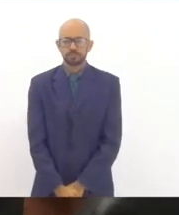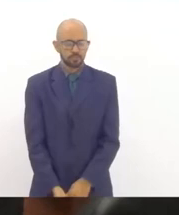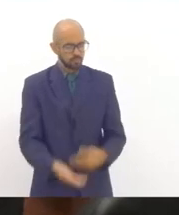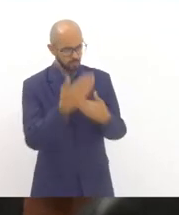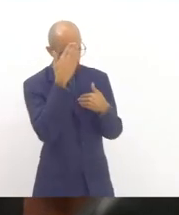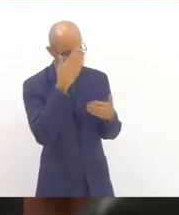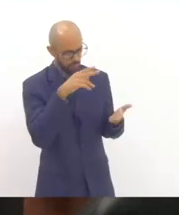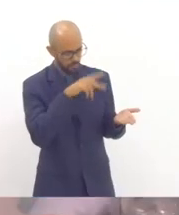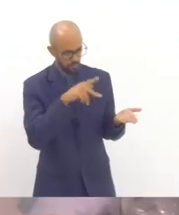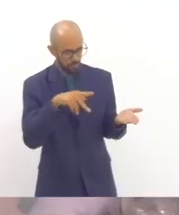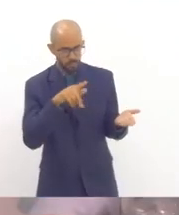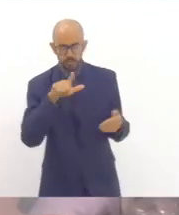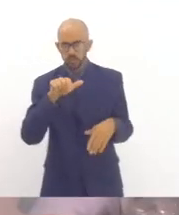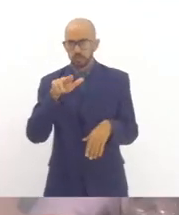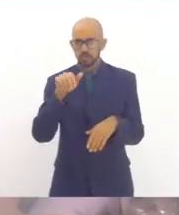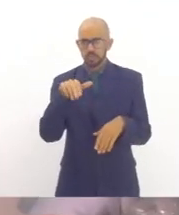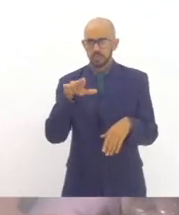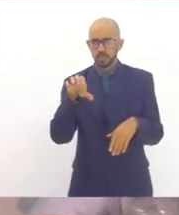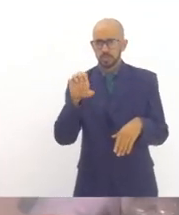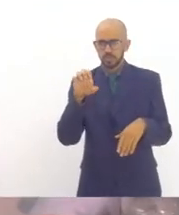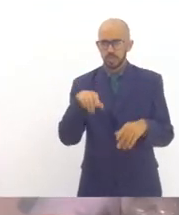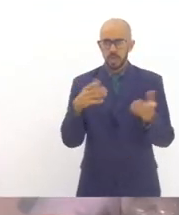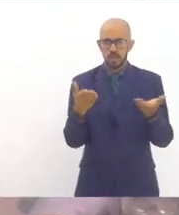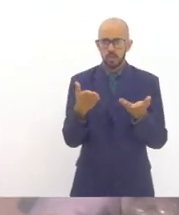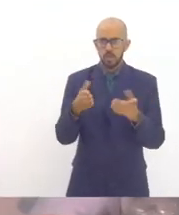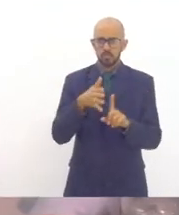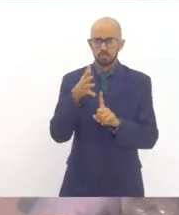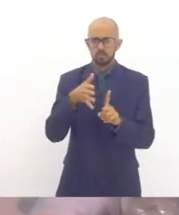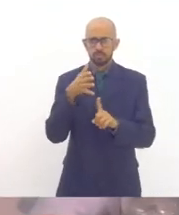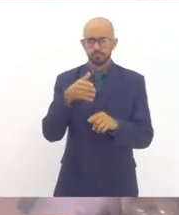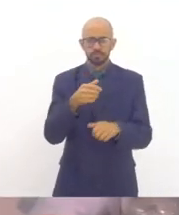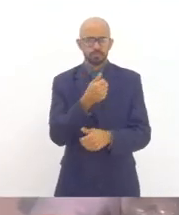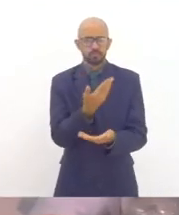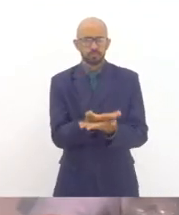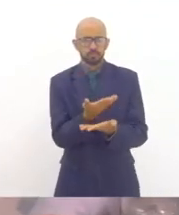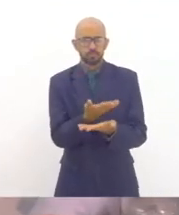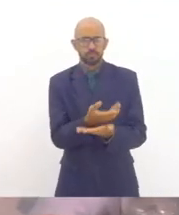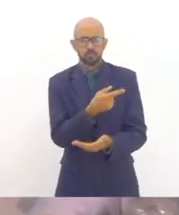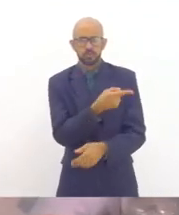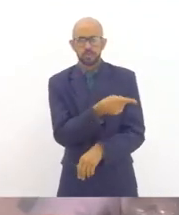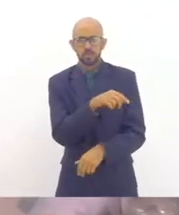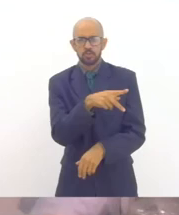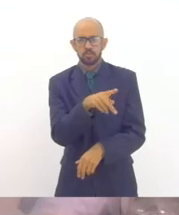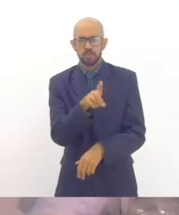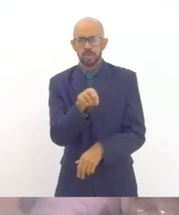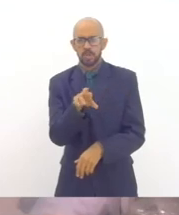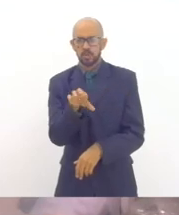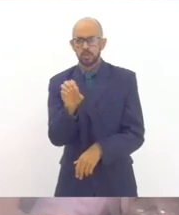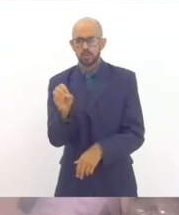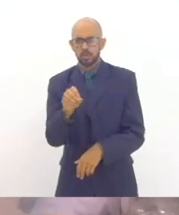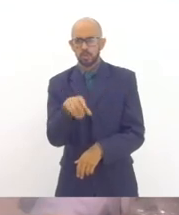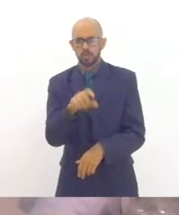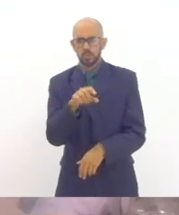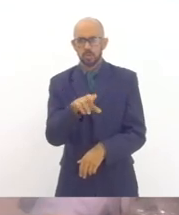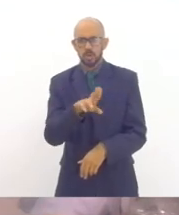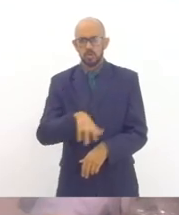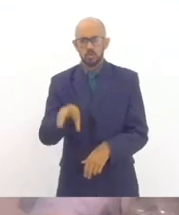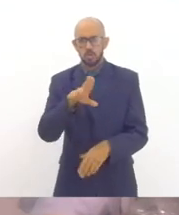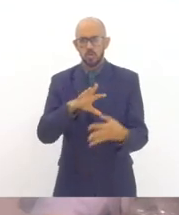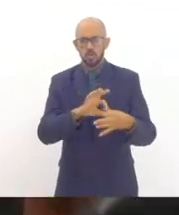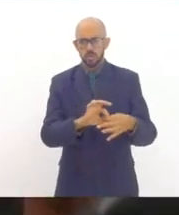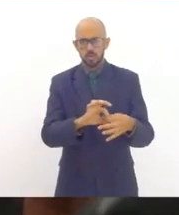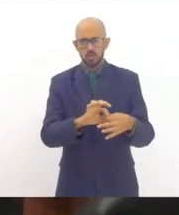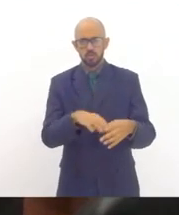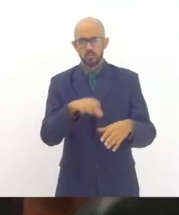Obrigado, professora Luciane. Passa a palavra agora para o estudante Pedro Tirrell, da União Estadual dos